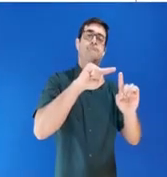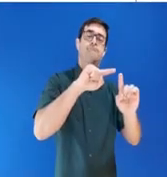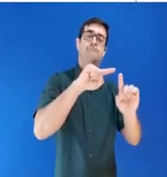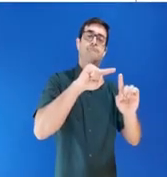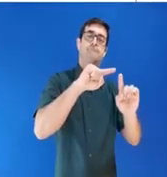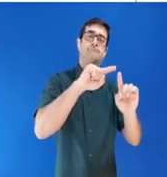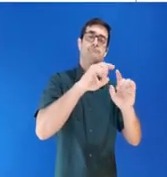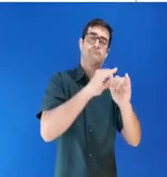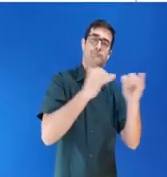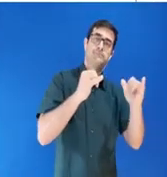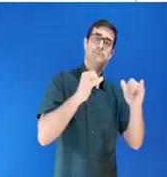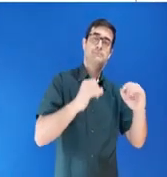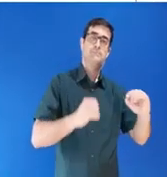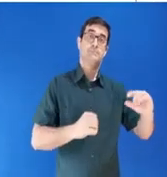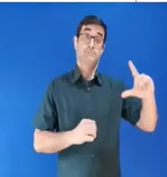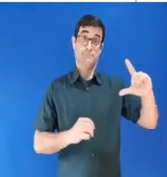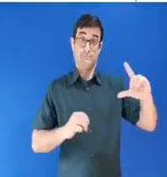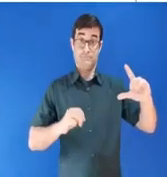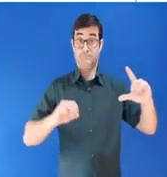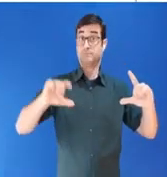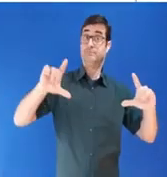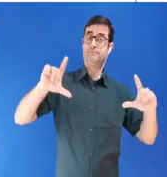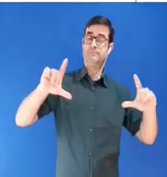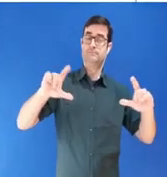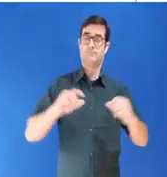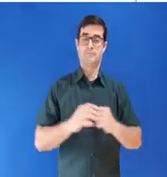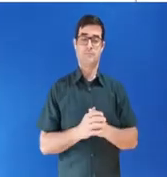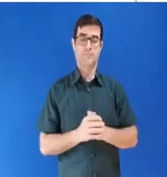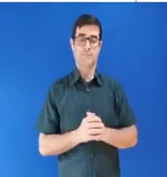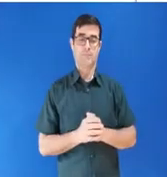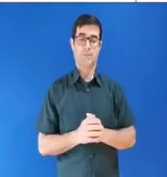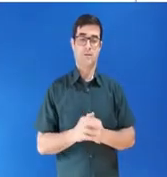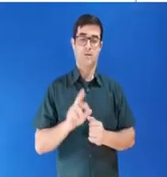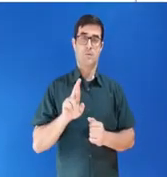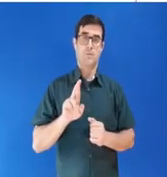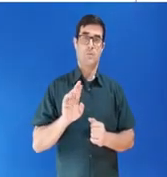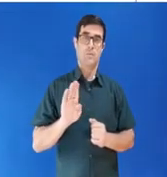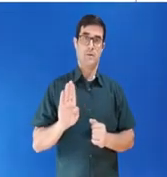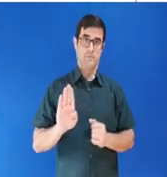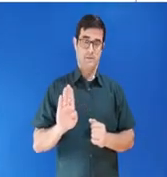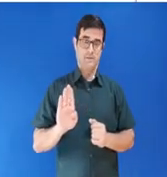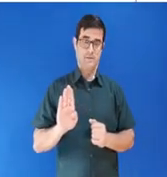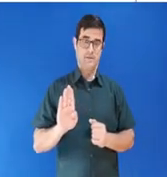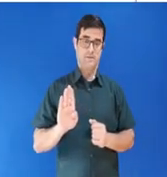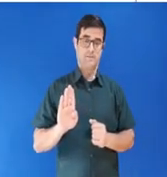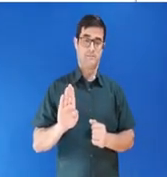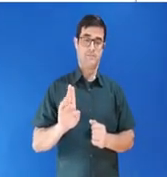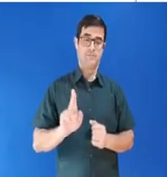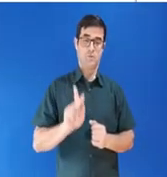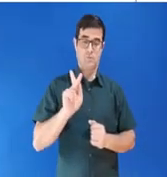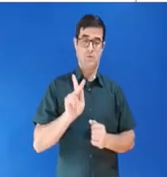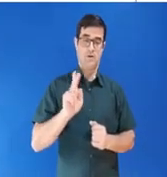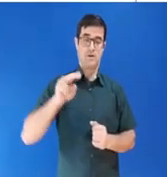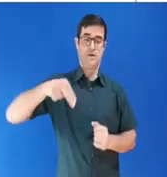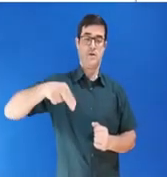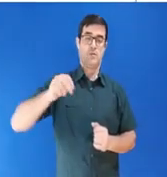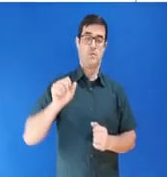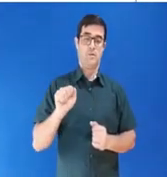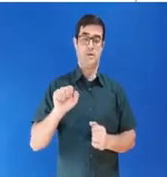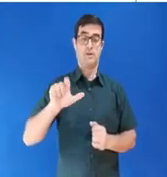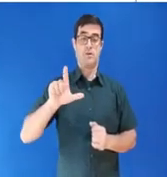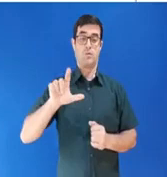Então, entre o rubídio, o potássio, o sódio e o lítio,